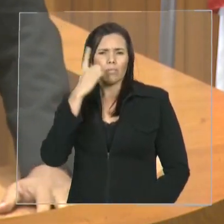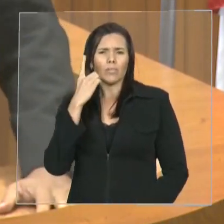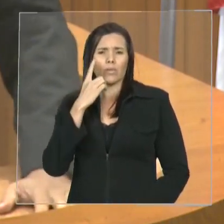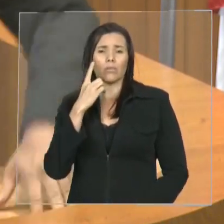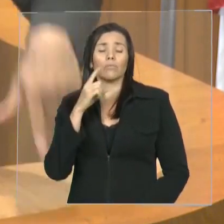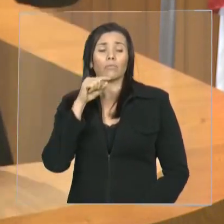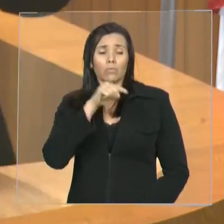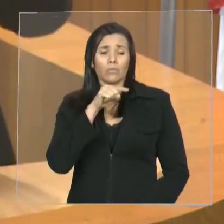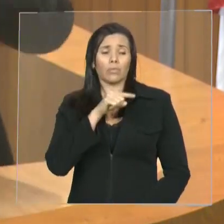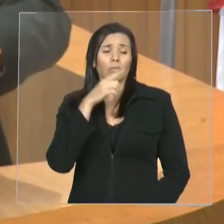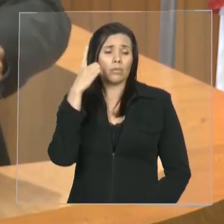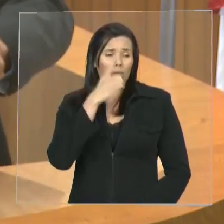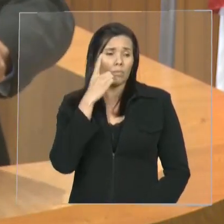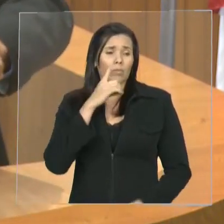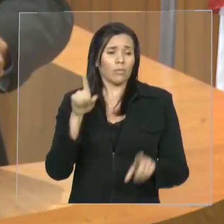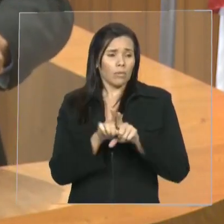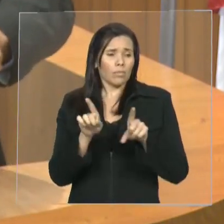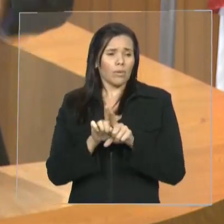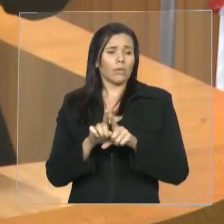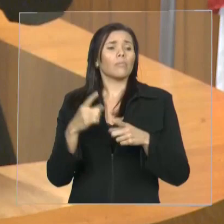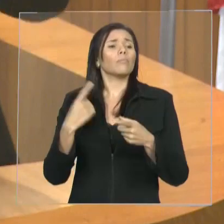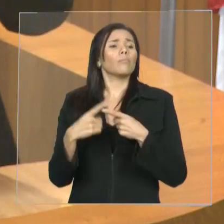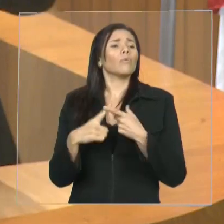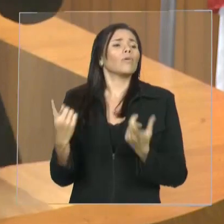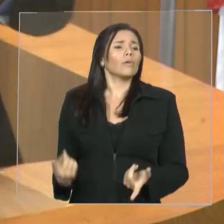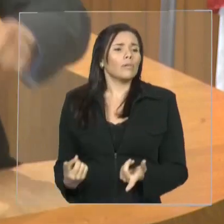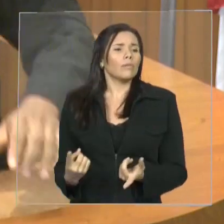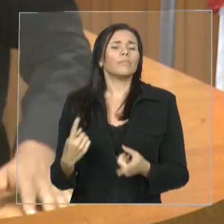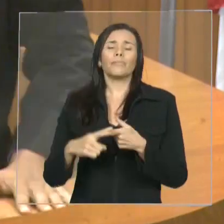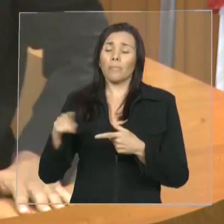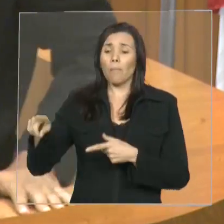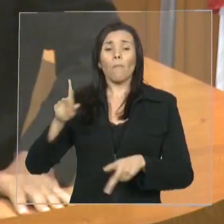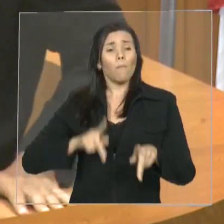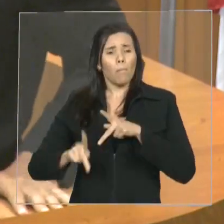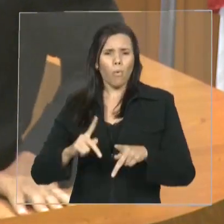de Bacabal. E é esse povo, deputado, que nós não podemos abandonar. Muito obrigado, senhor presidente.